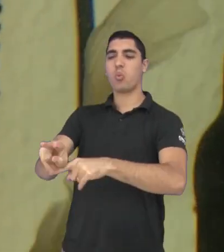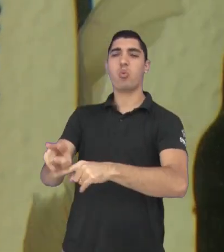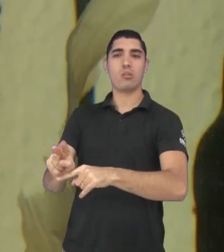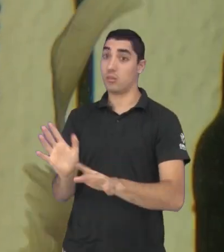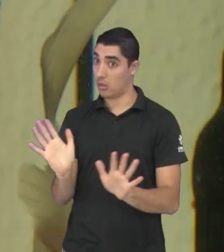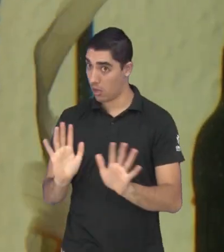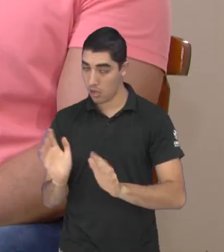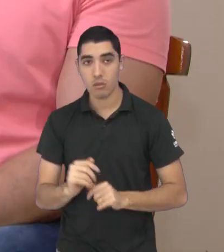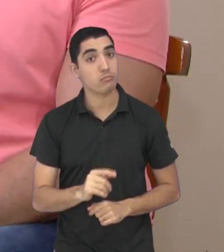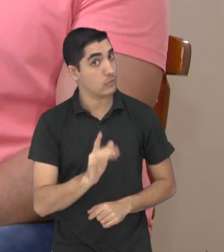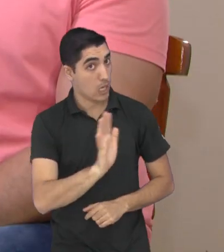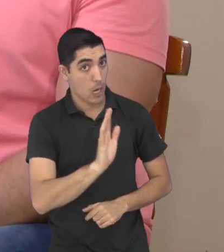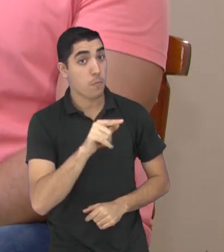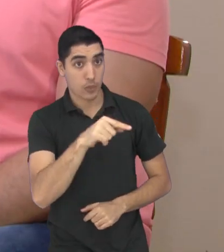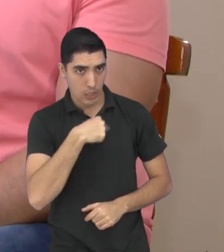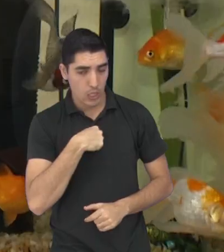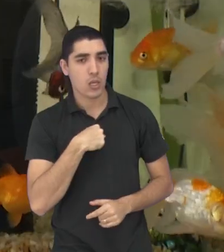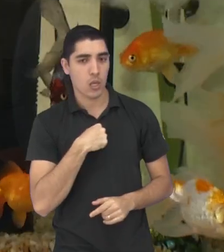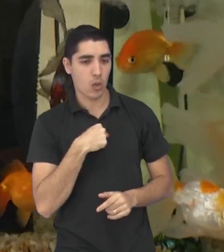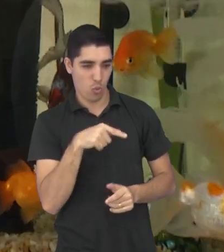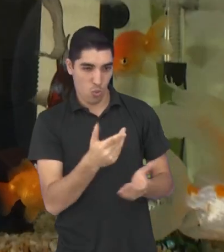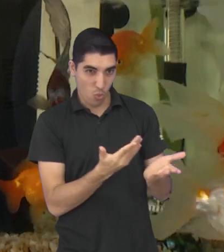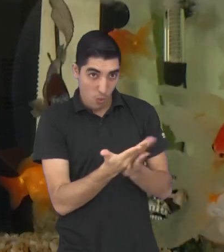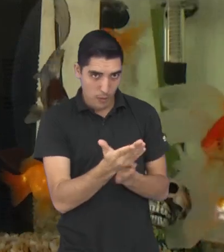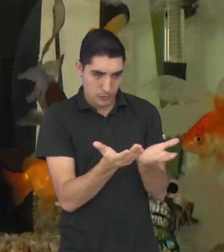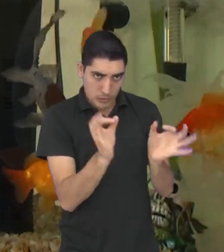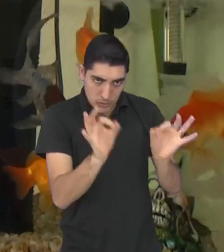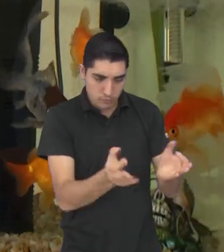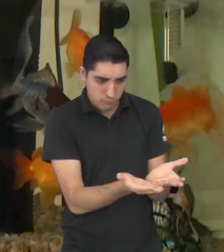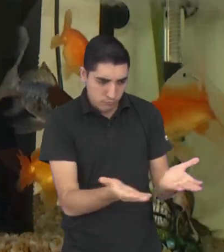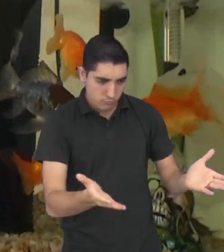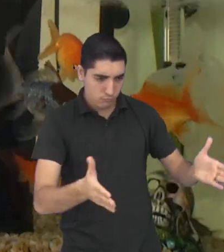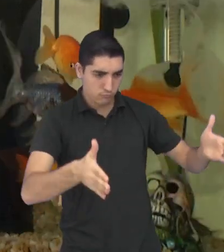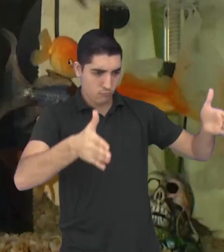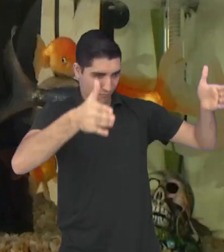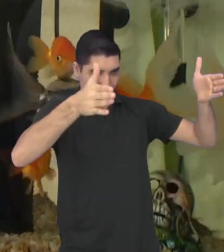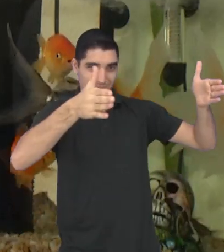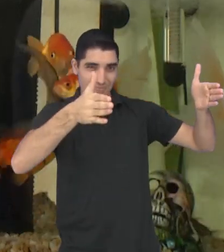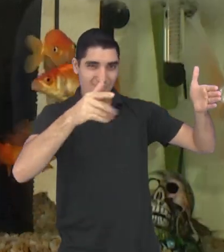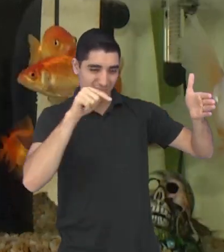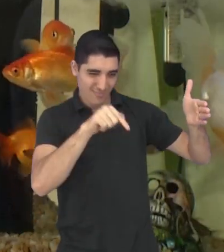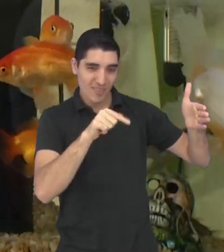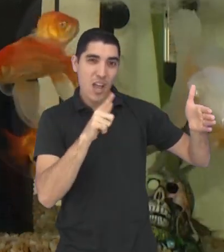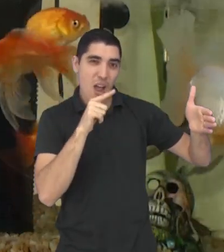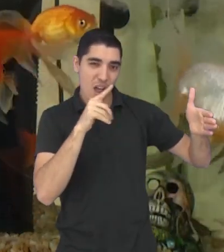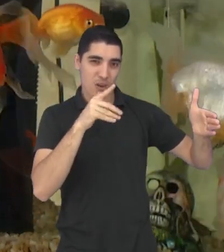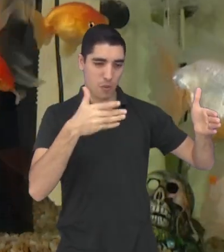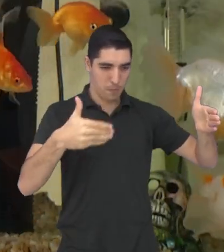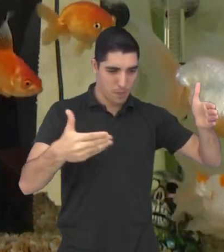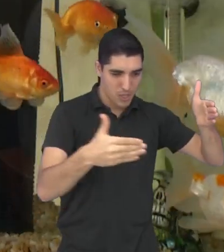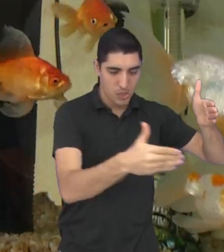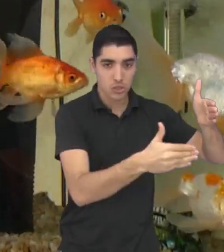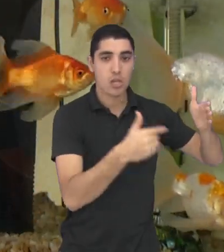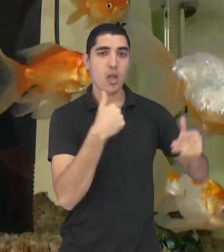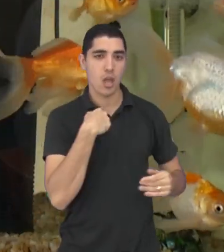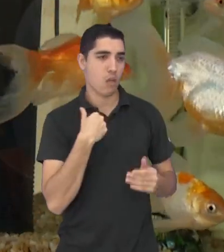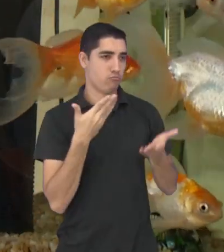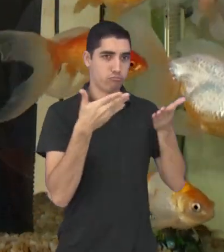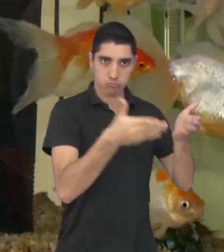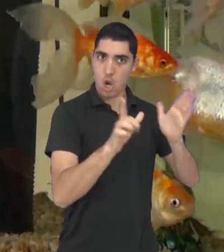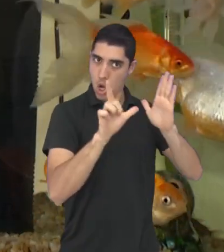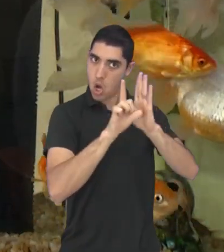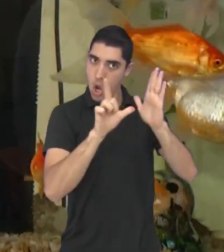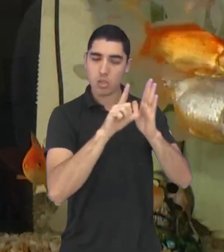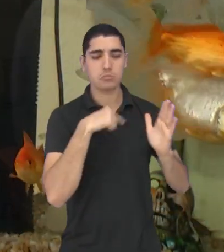Foi aumentando, mesmo que quando eu comecei a ter aquário, eu sempre ia, quando eu ia comprar alguma coisa